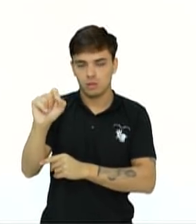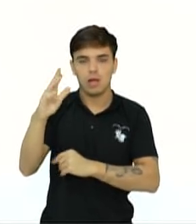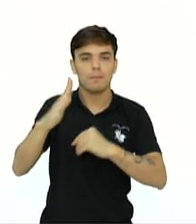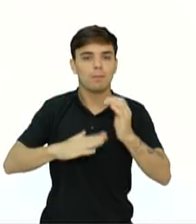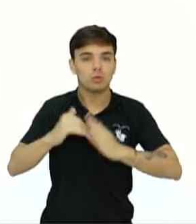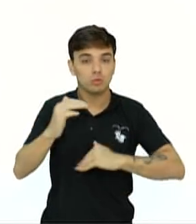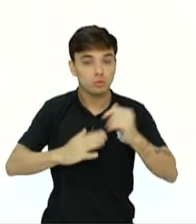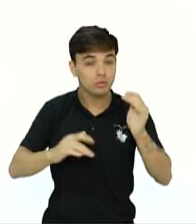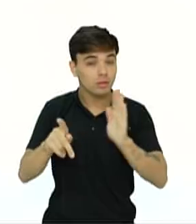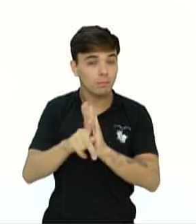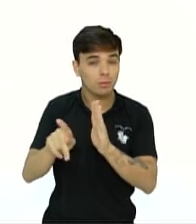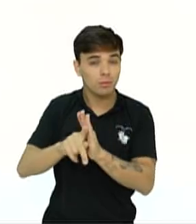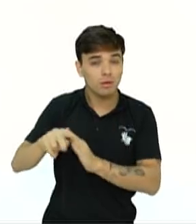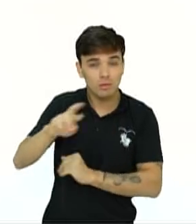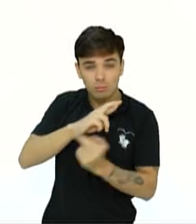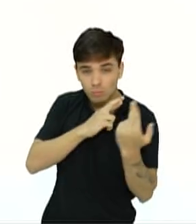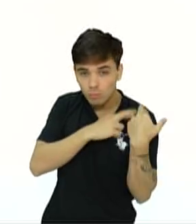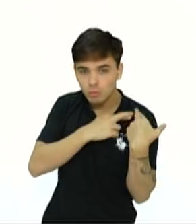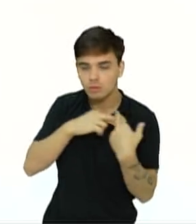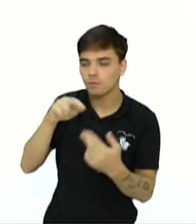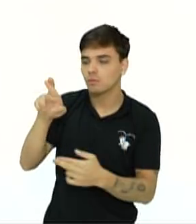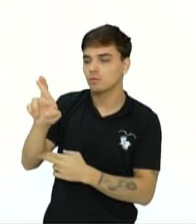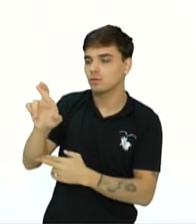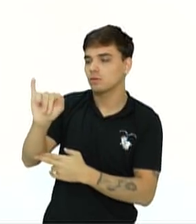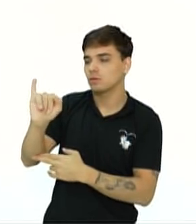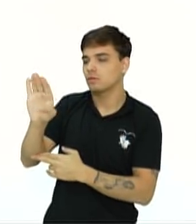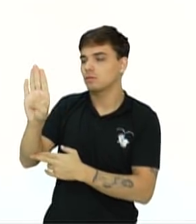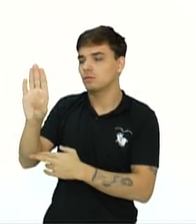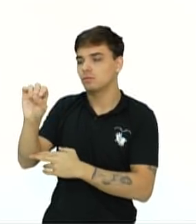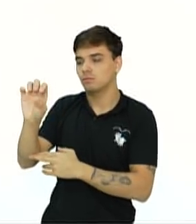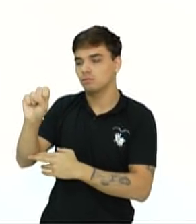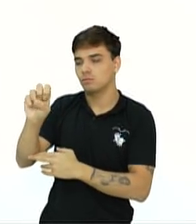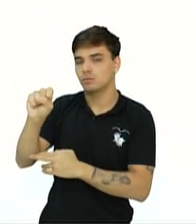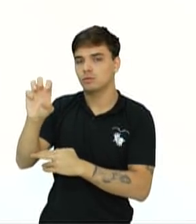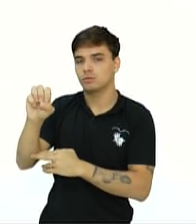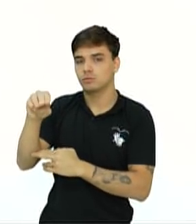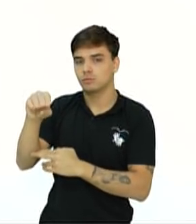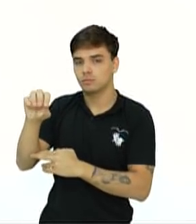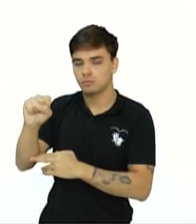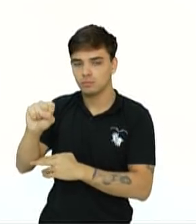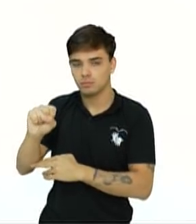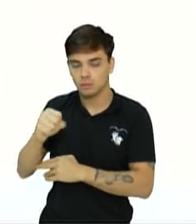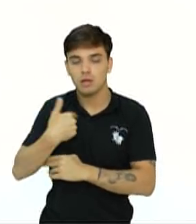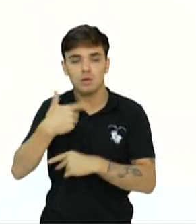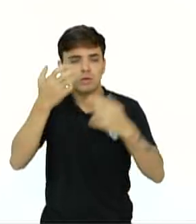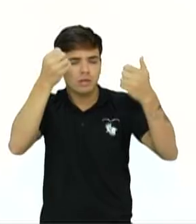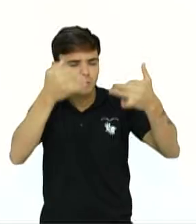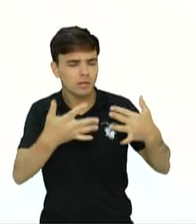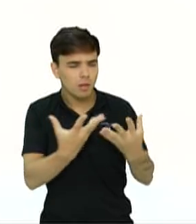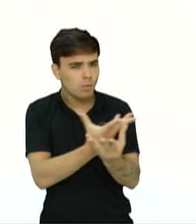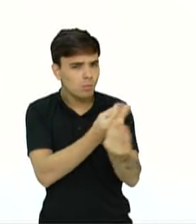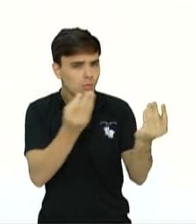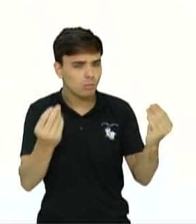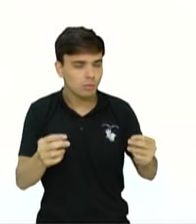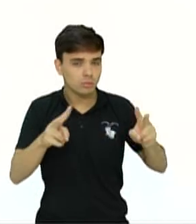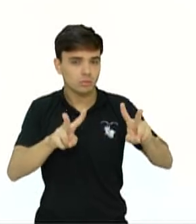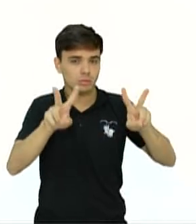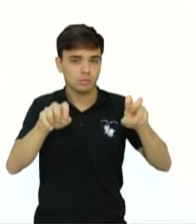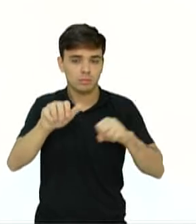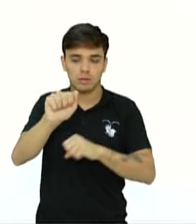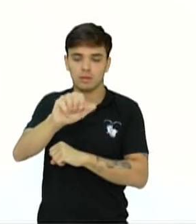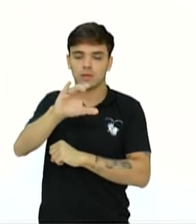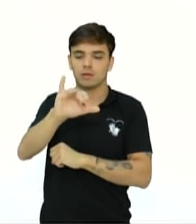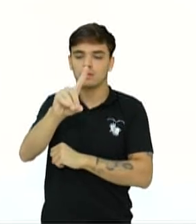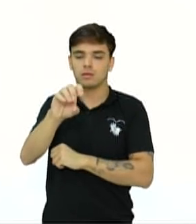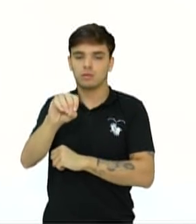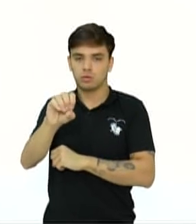produção dos ribossomos. Mas vamos lá, pessoal, eu falei bastante sobre ácidos nucleicos. Mais uma vez eu repito, vão